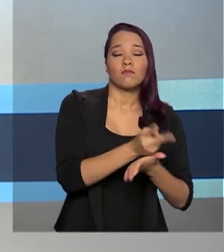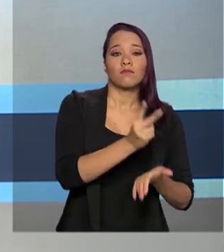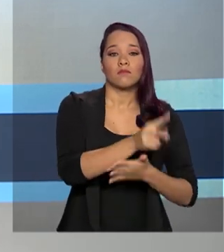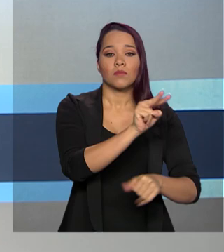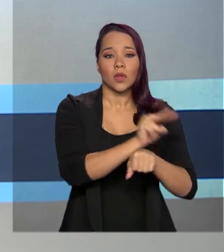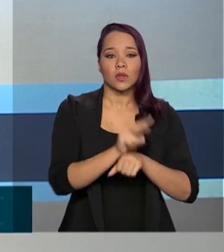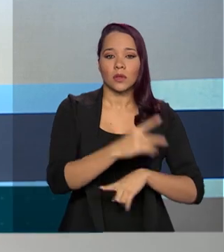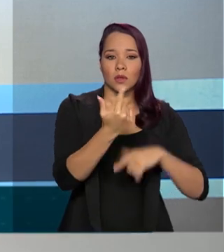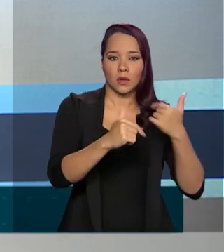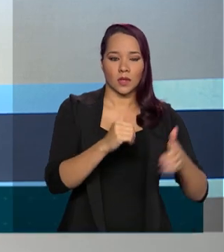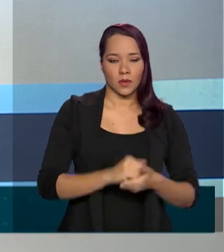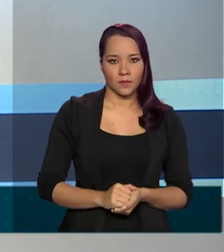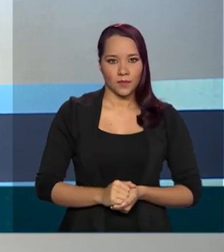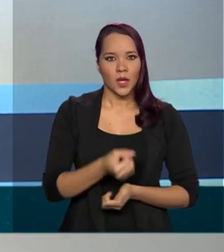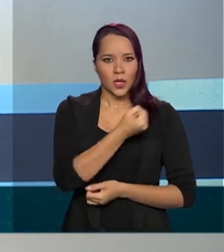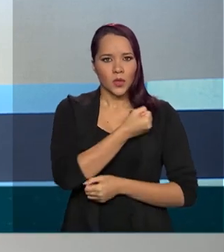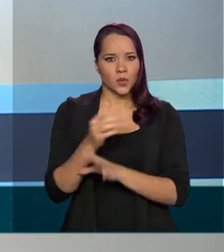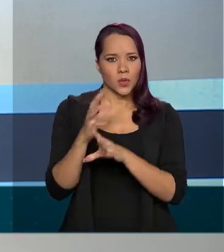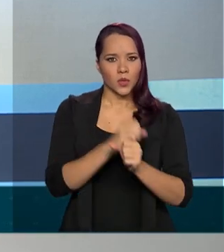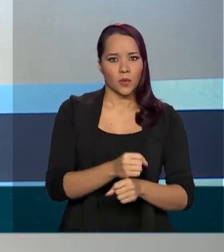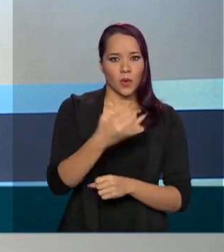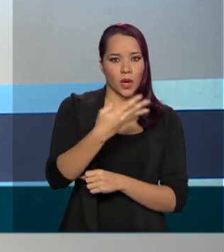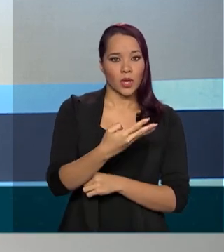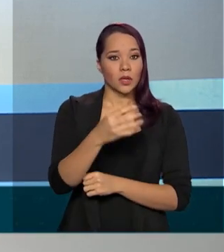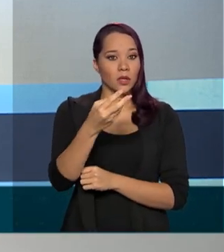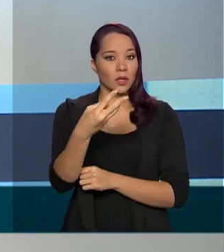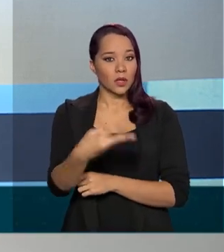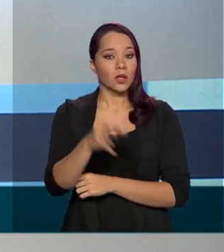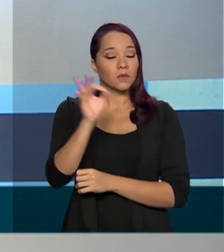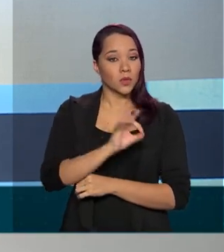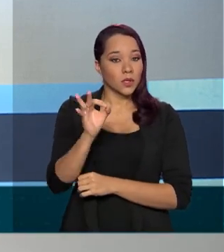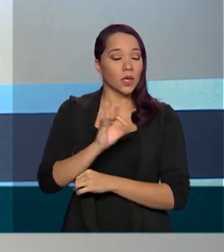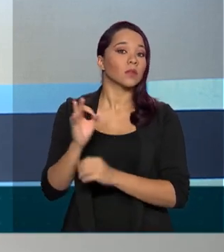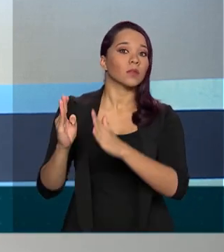o número corresponde a quarenta e três por cento do total de domicílios no país